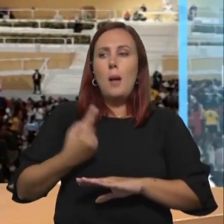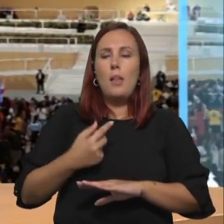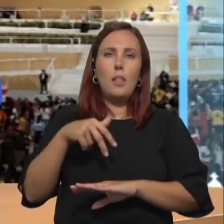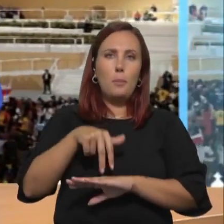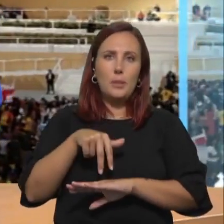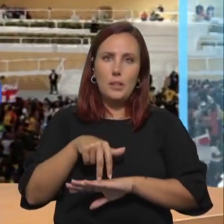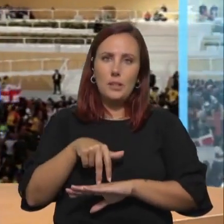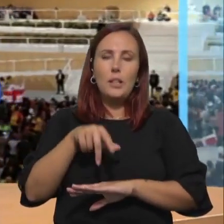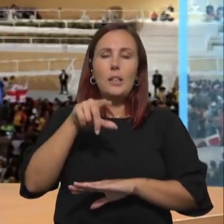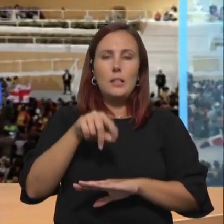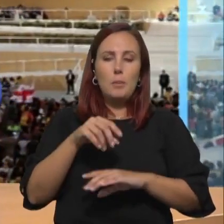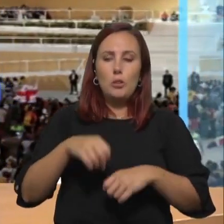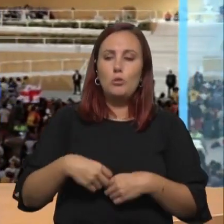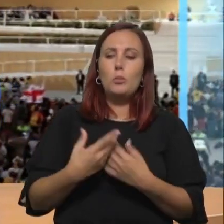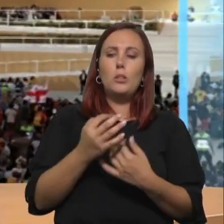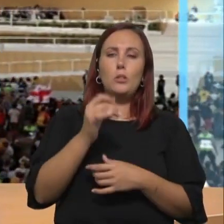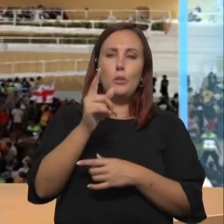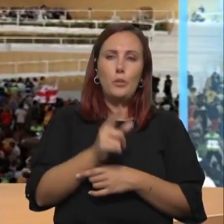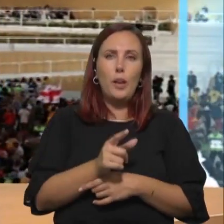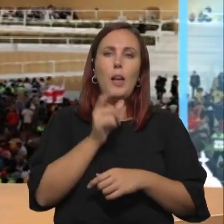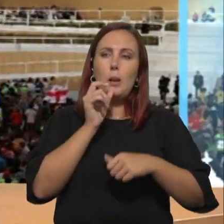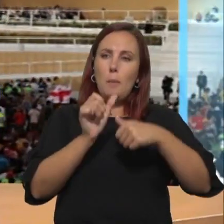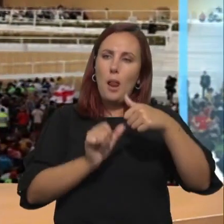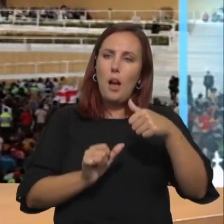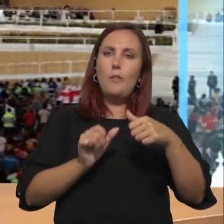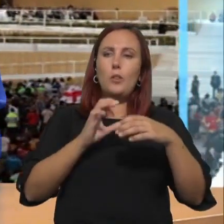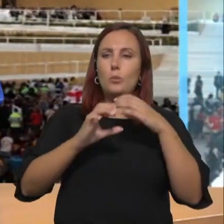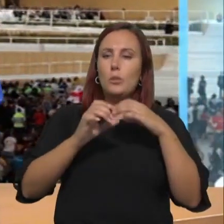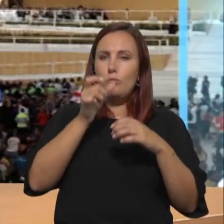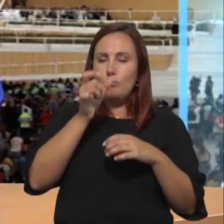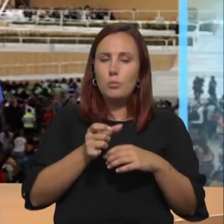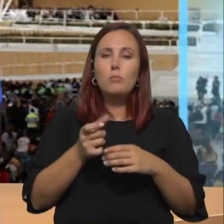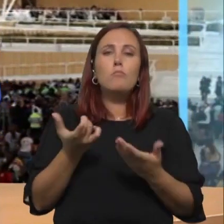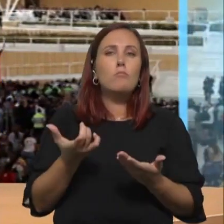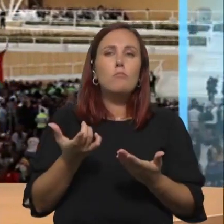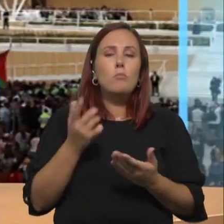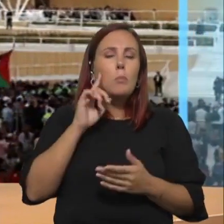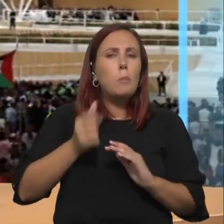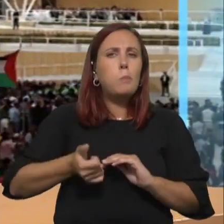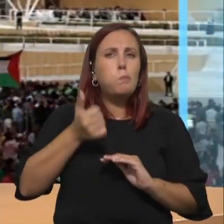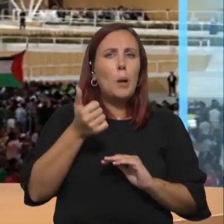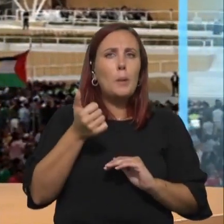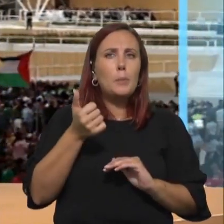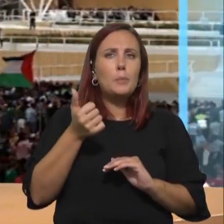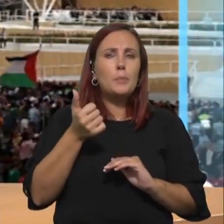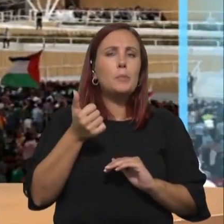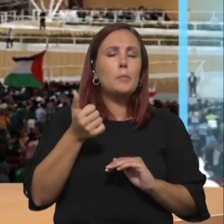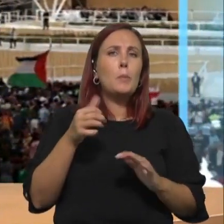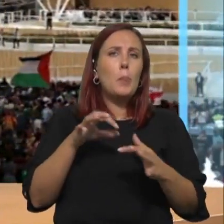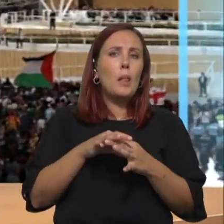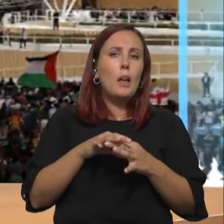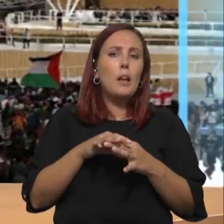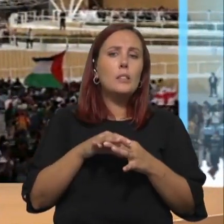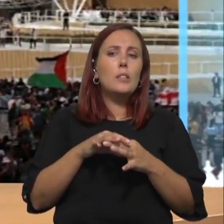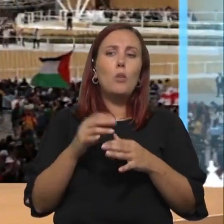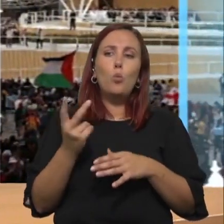e a expressão da fé na palavra e na comunicação humana, ela é fundamental para que se concretize essa união